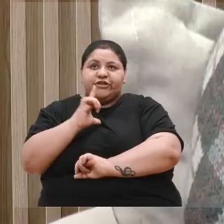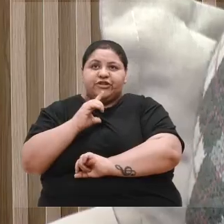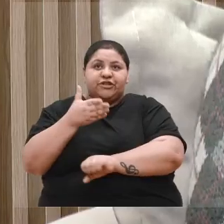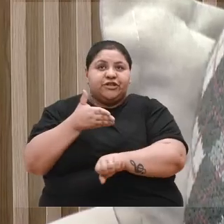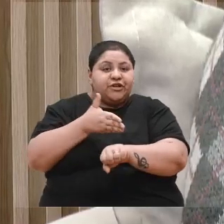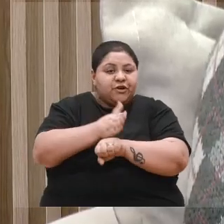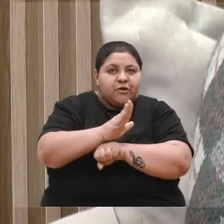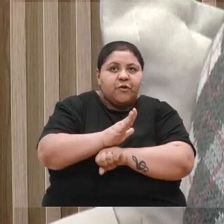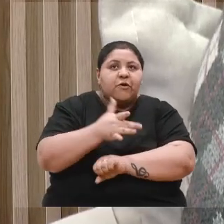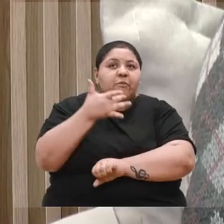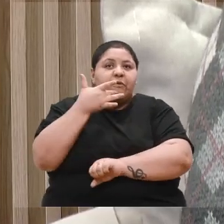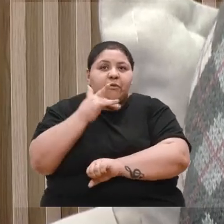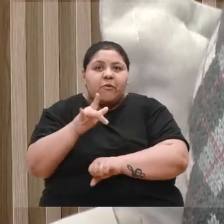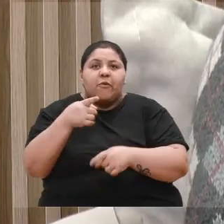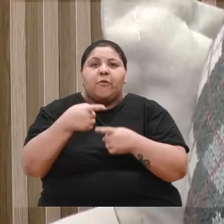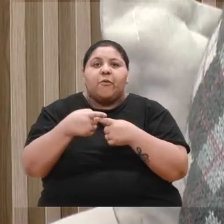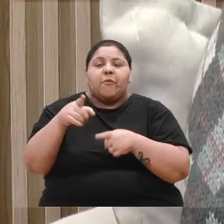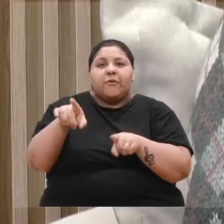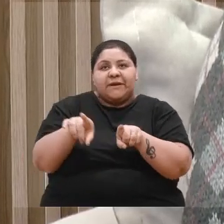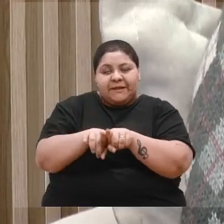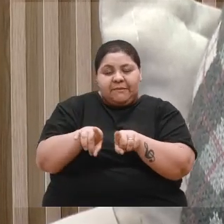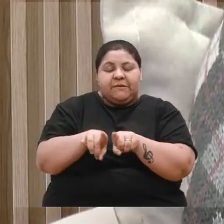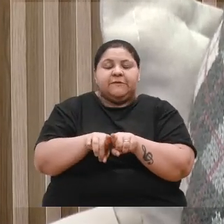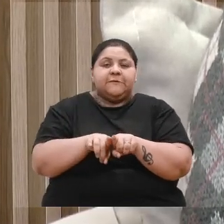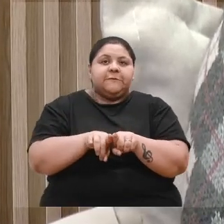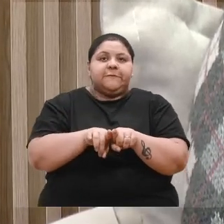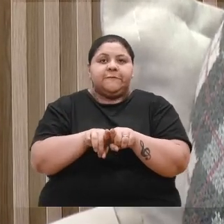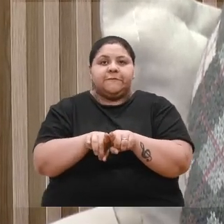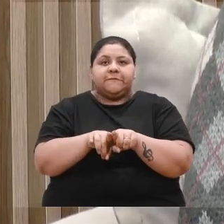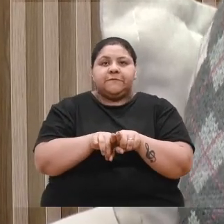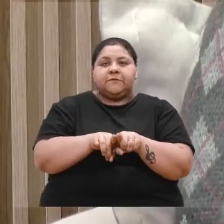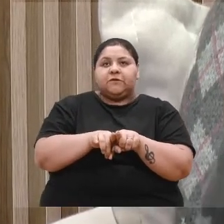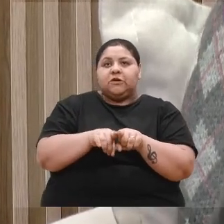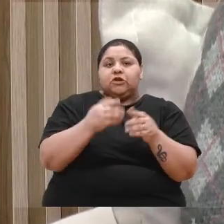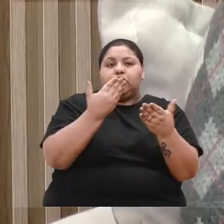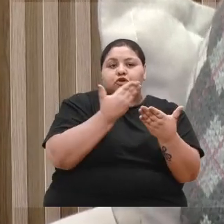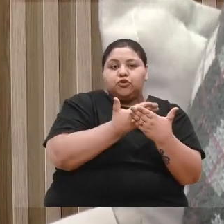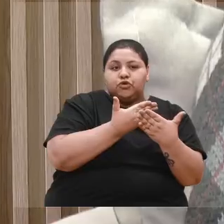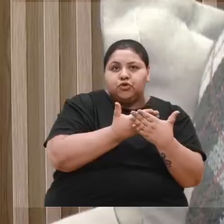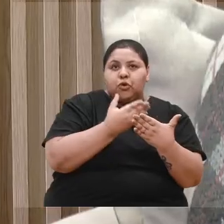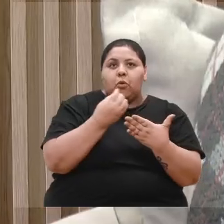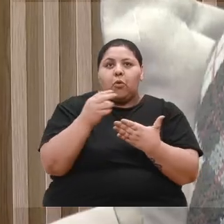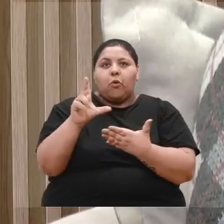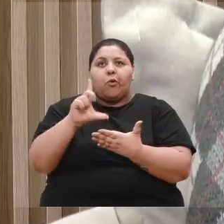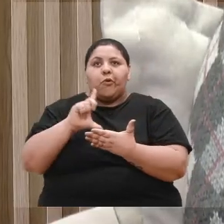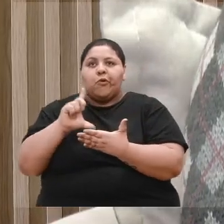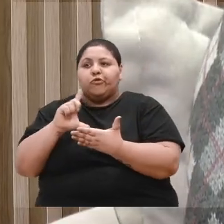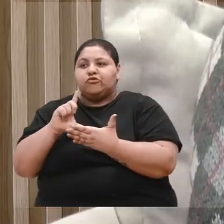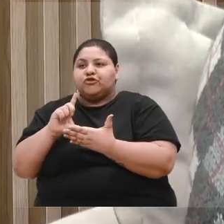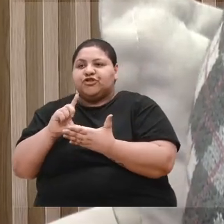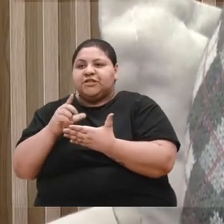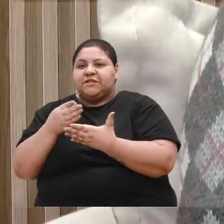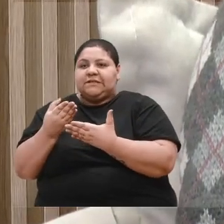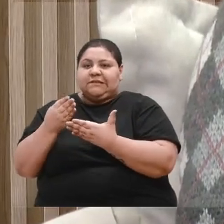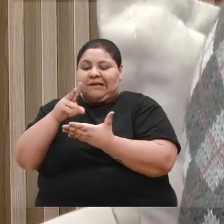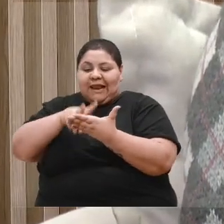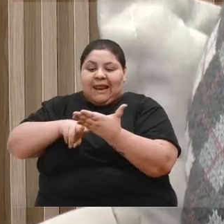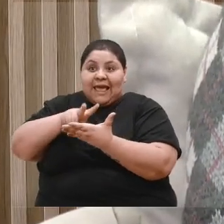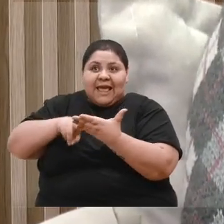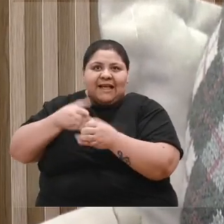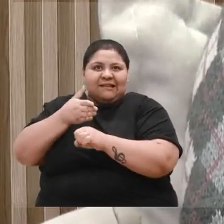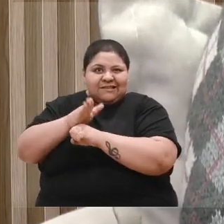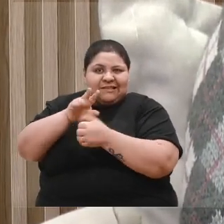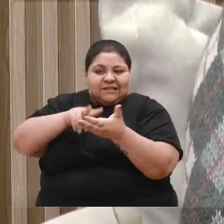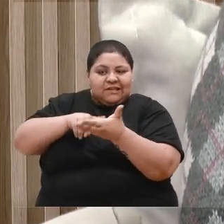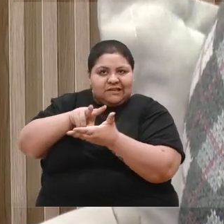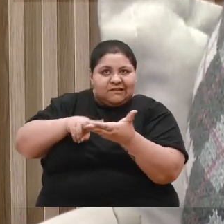acesso, pelos brancos, porque também era quem ou estudou, ou tinha acesso à leitura,